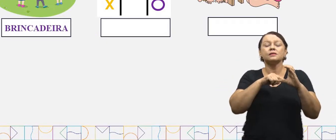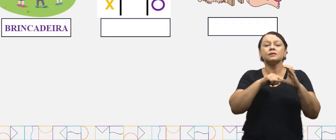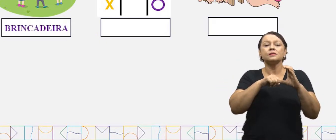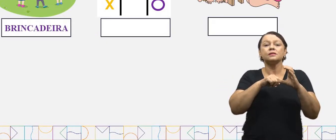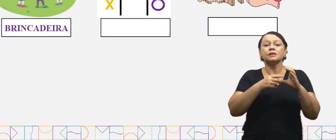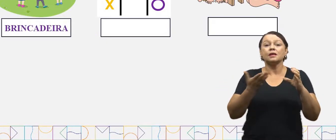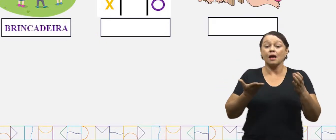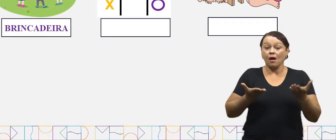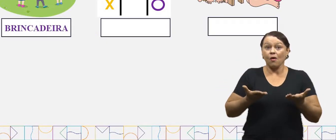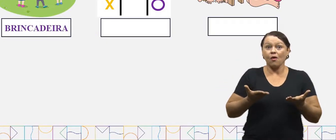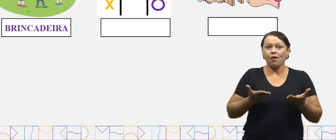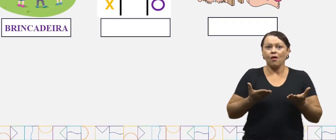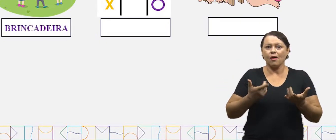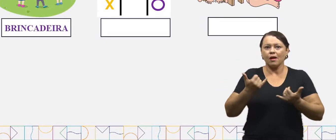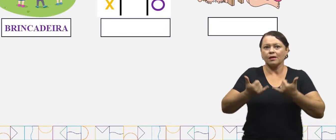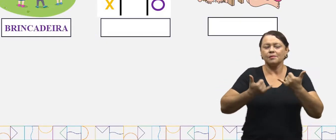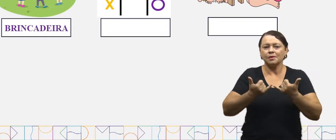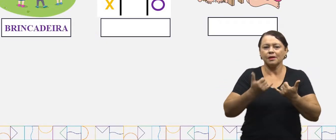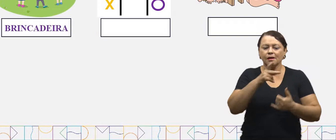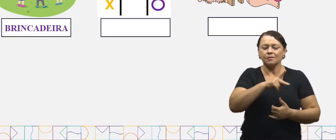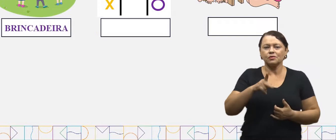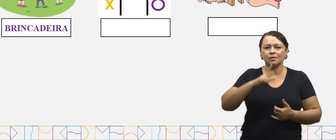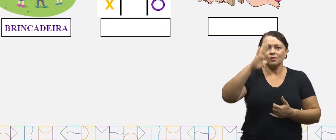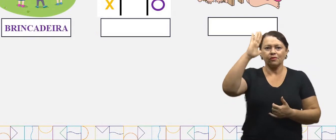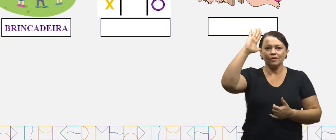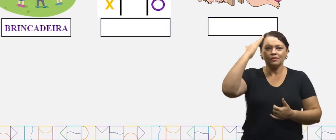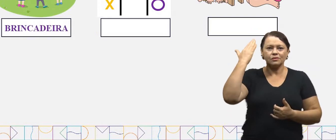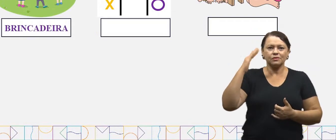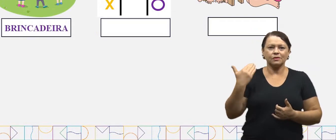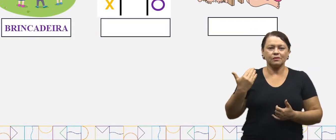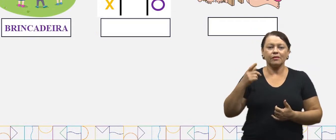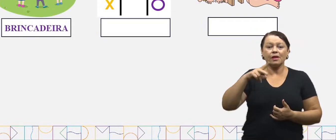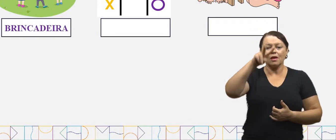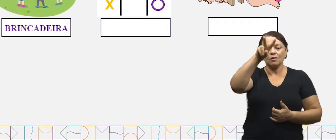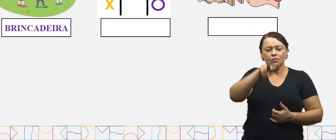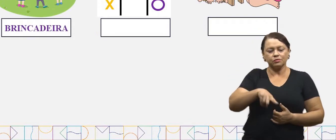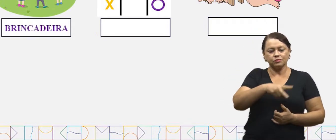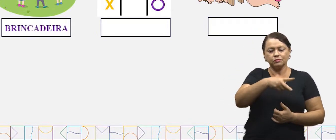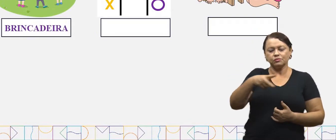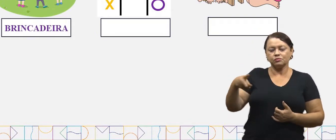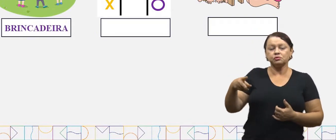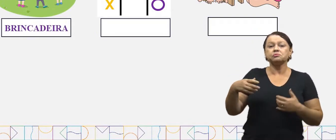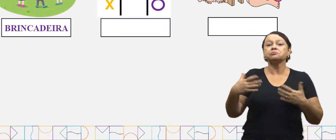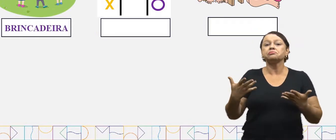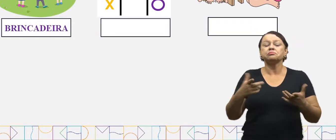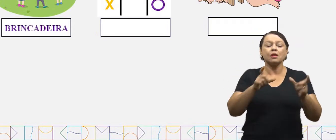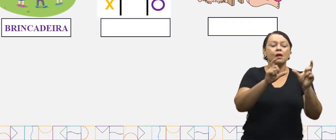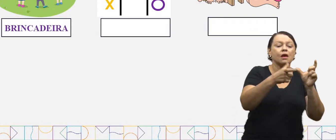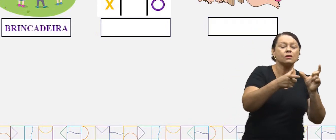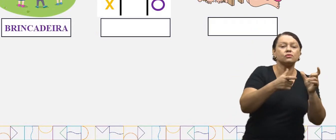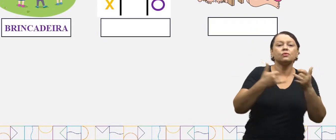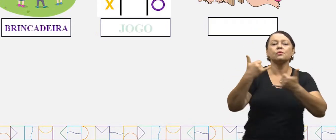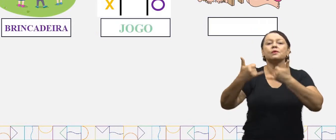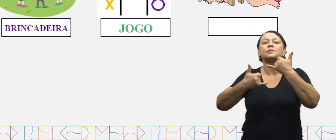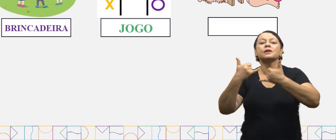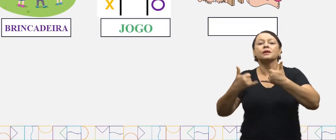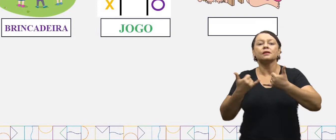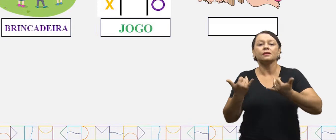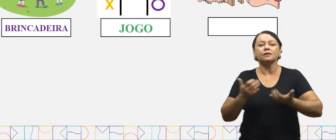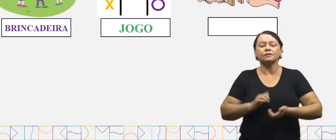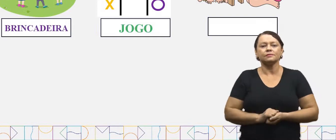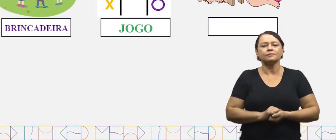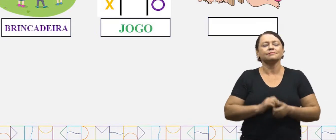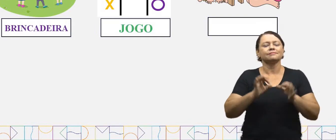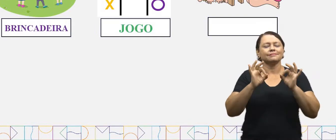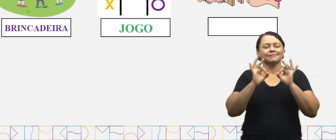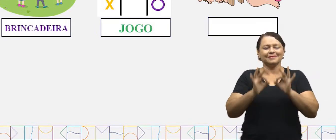professora Hannah, é o jogo da velha. E aí, é um jogo ou uma brincadeira? Muito bem,